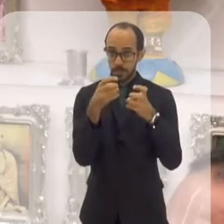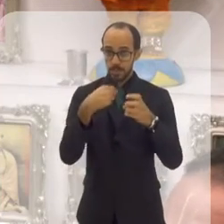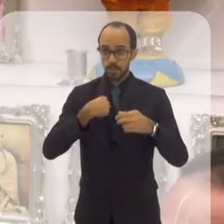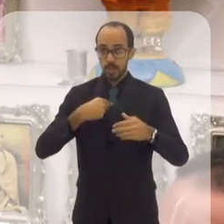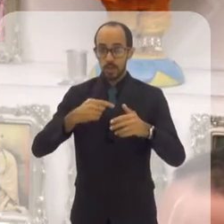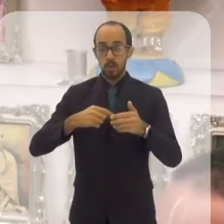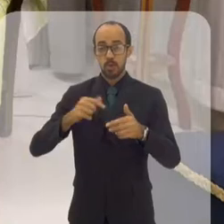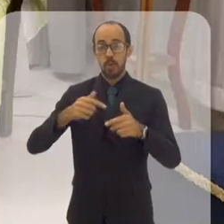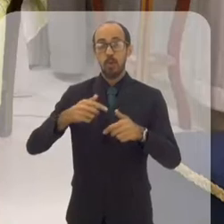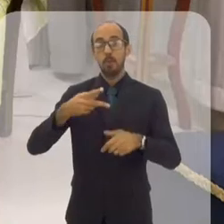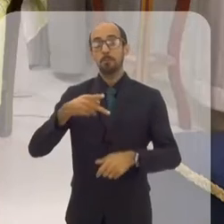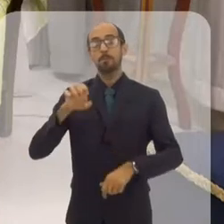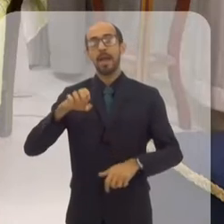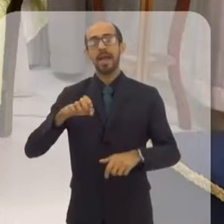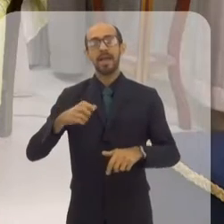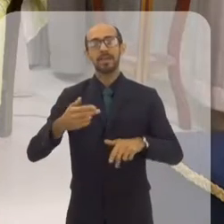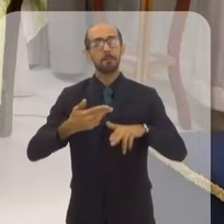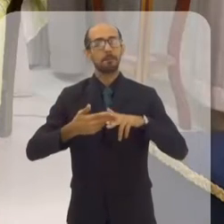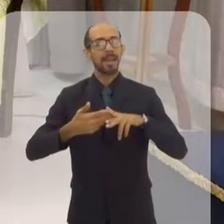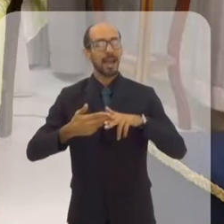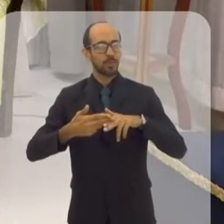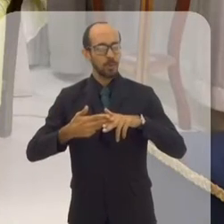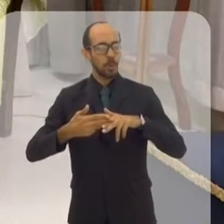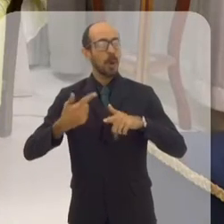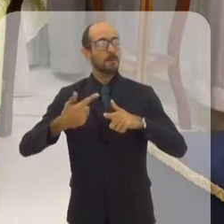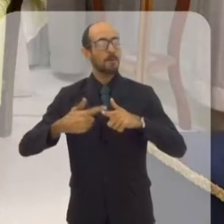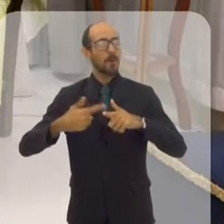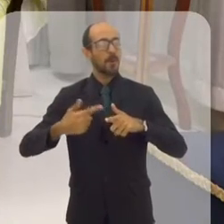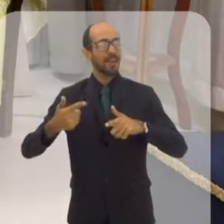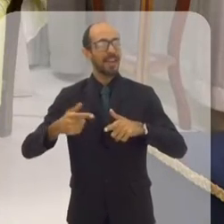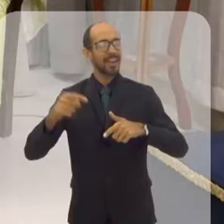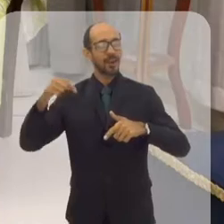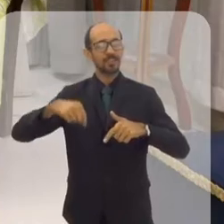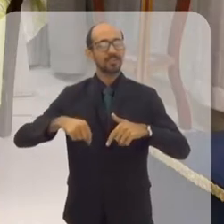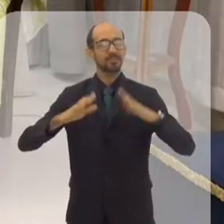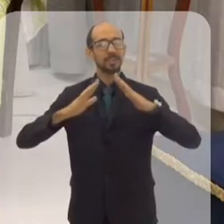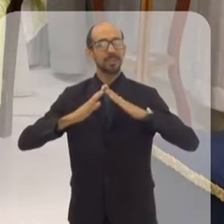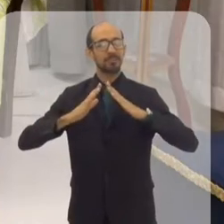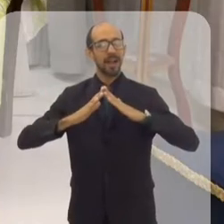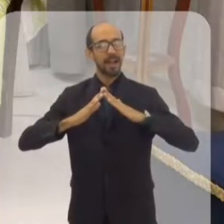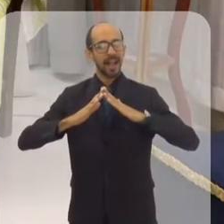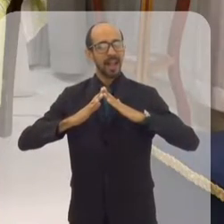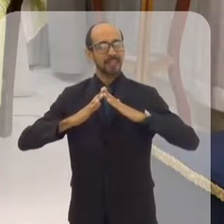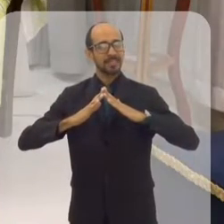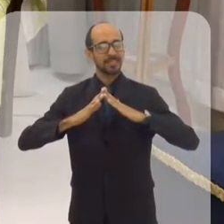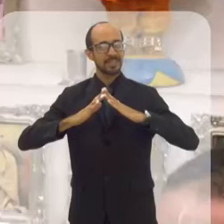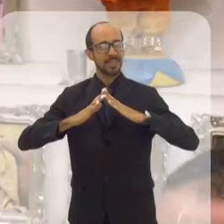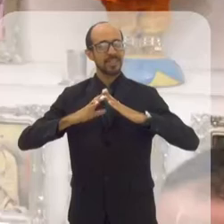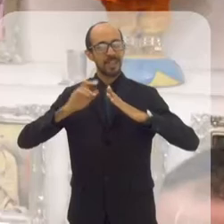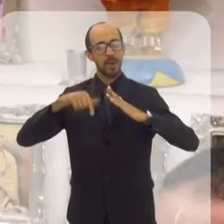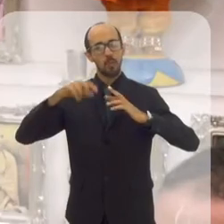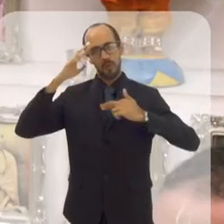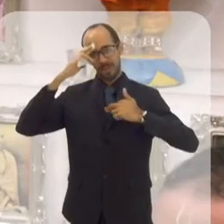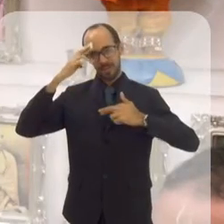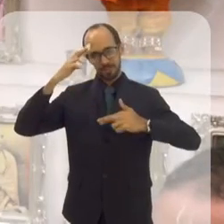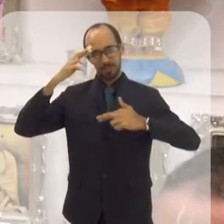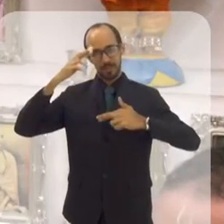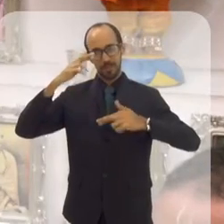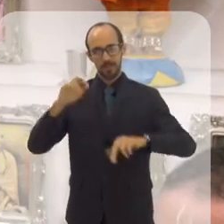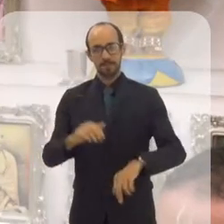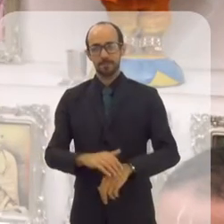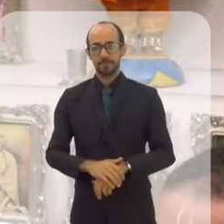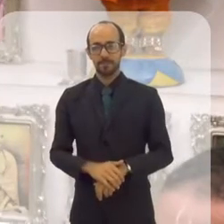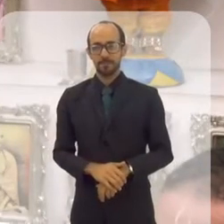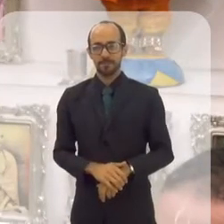e eu estou descalça com todos aqui porque nós estamos dentro do tempo e é uma questão de